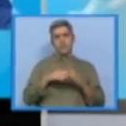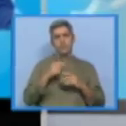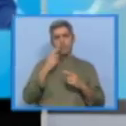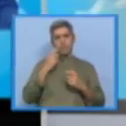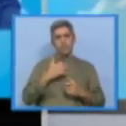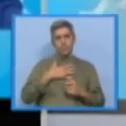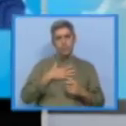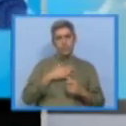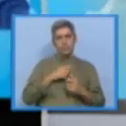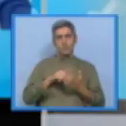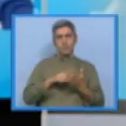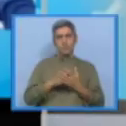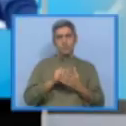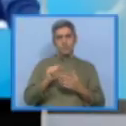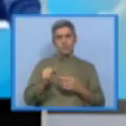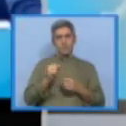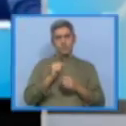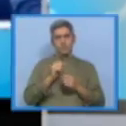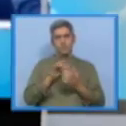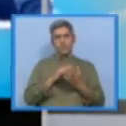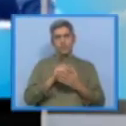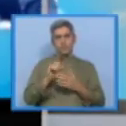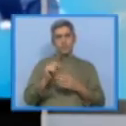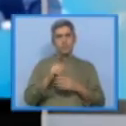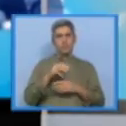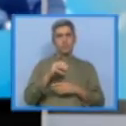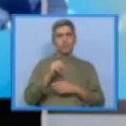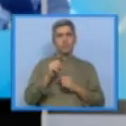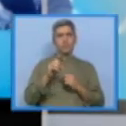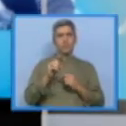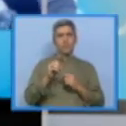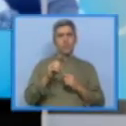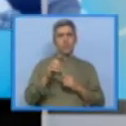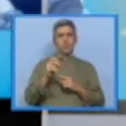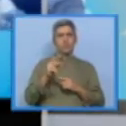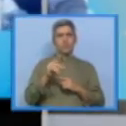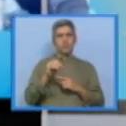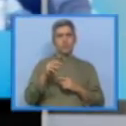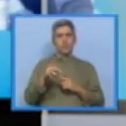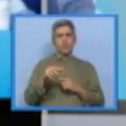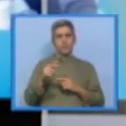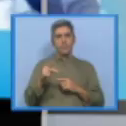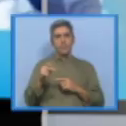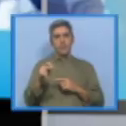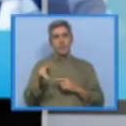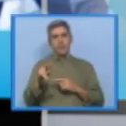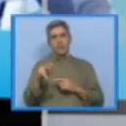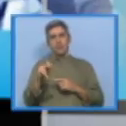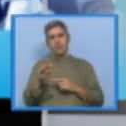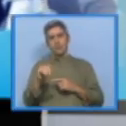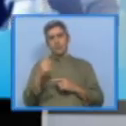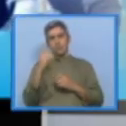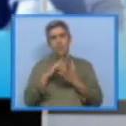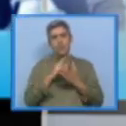corpo é uma presença constante na obra do Gonçalo M. Tavares. Mas ele tem um livro belíssimo que corresponde